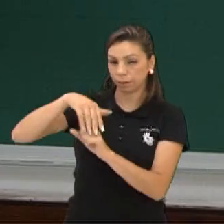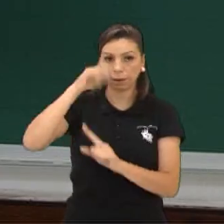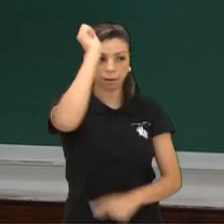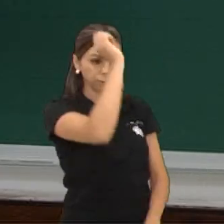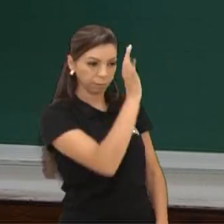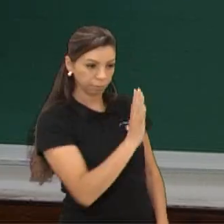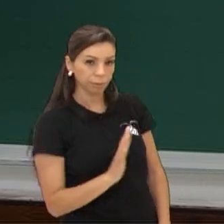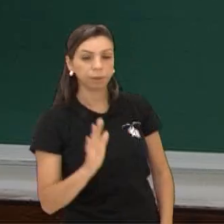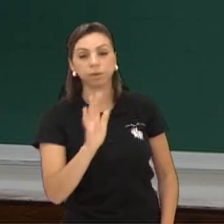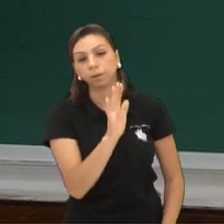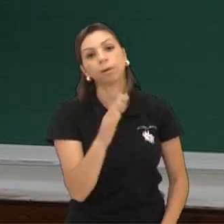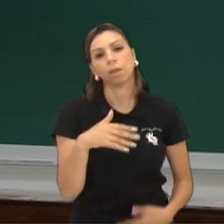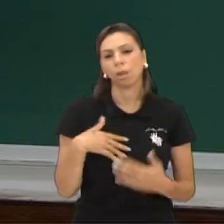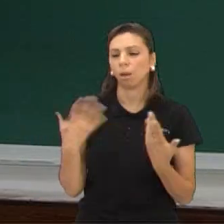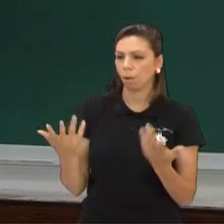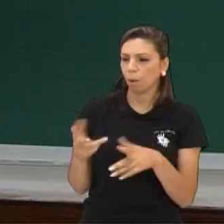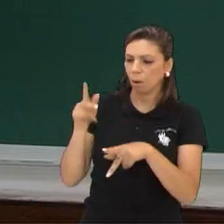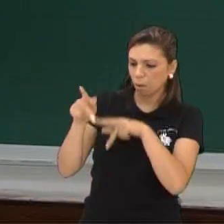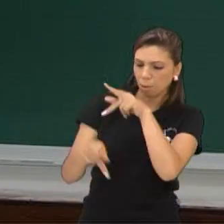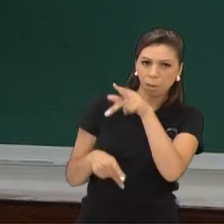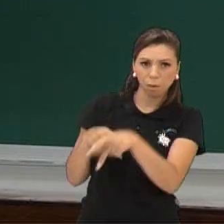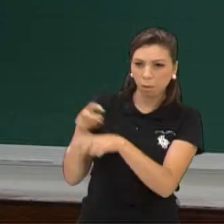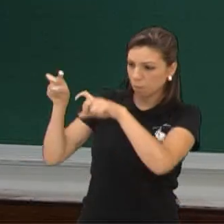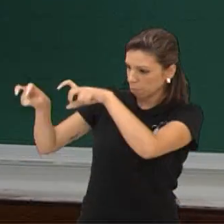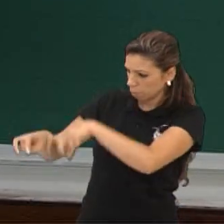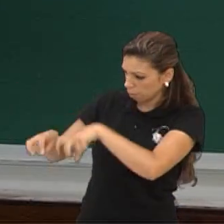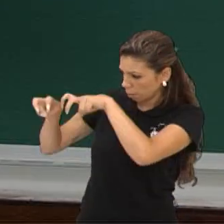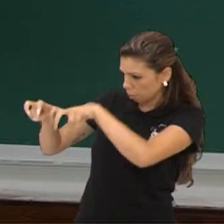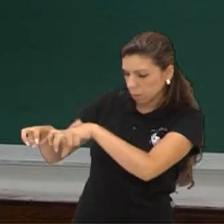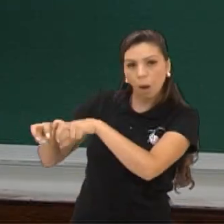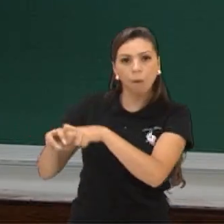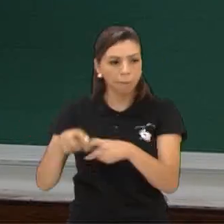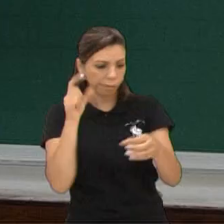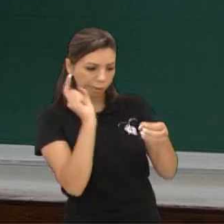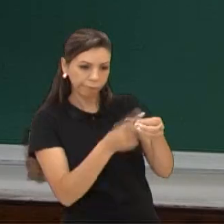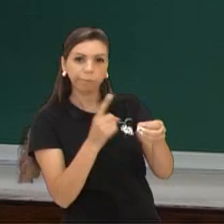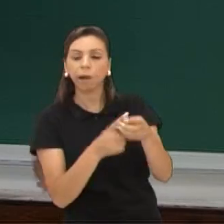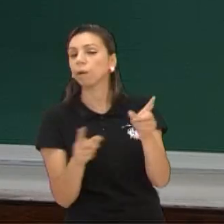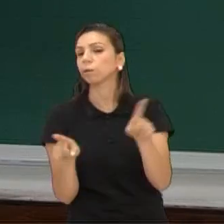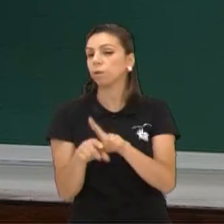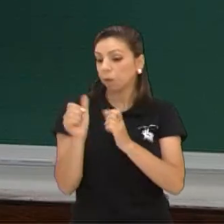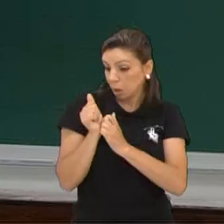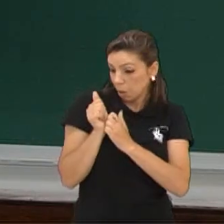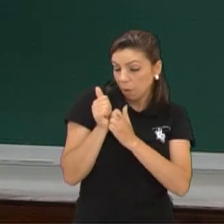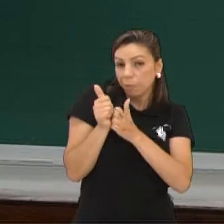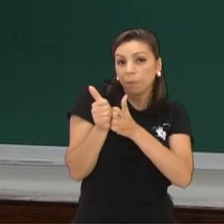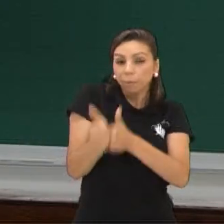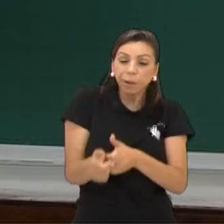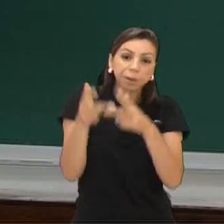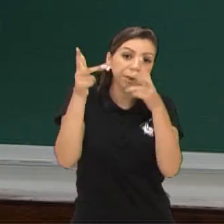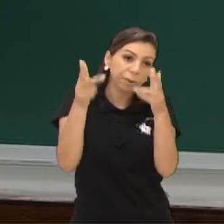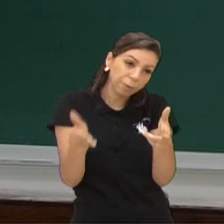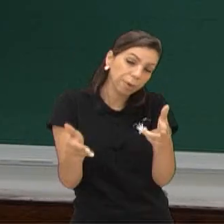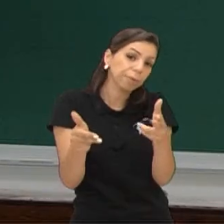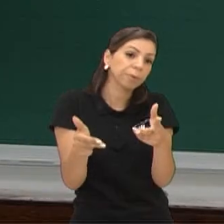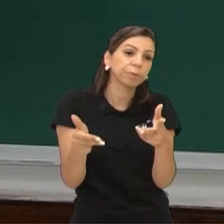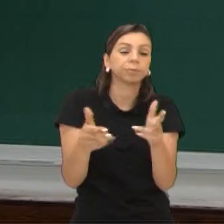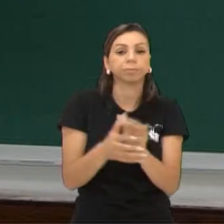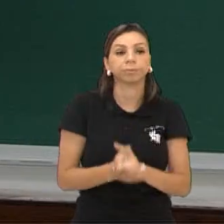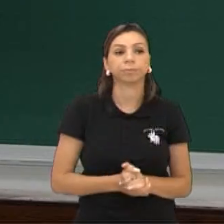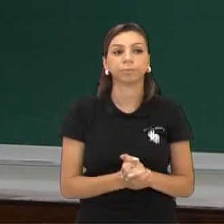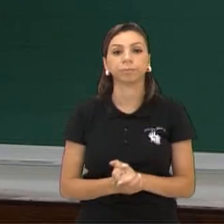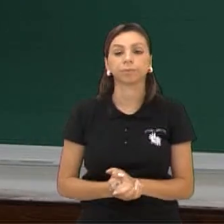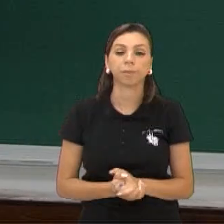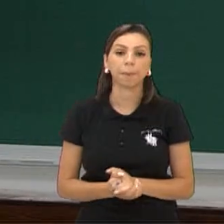mesma ideia, ver população rural e urbana, que também acompanha a mesma onda, então não fomos diferentes de